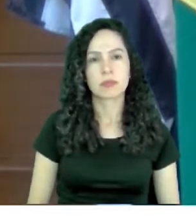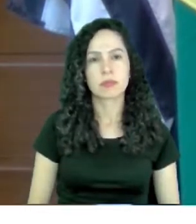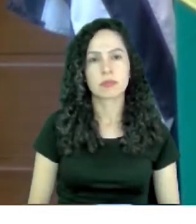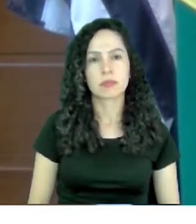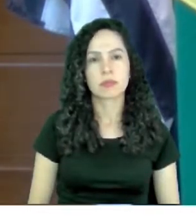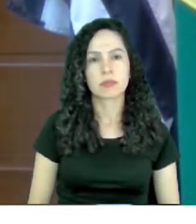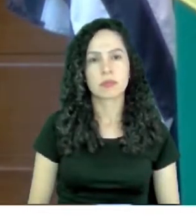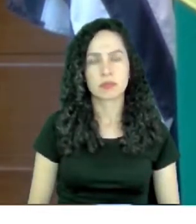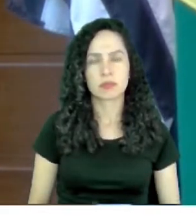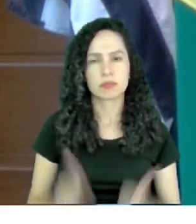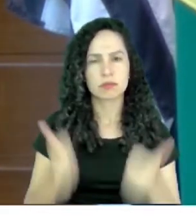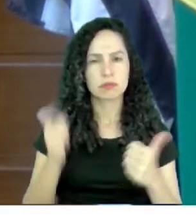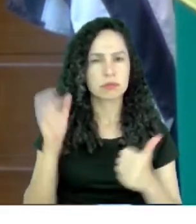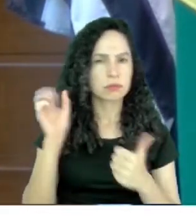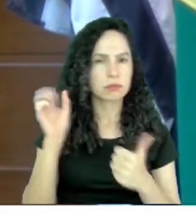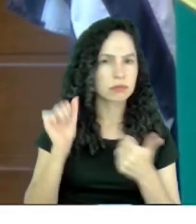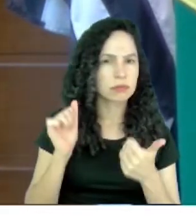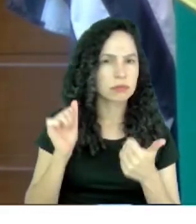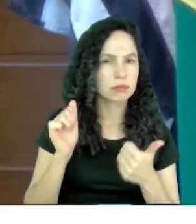Samuel?